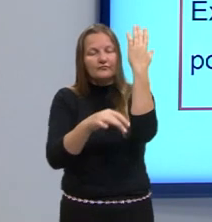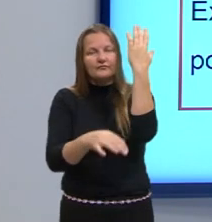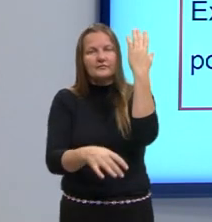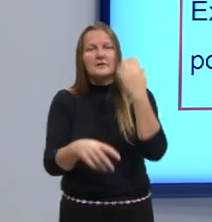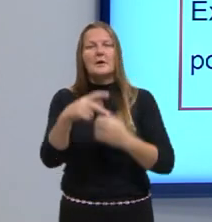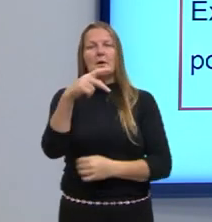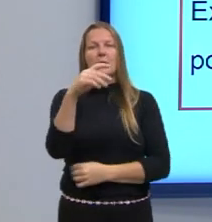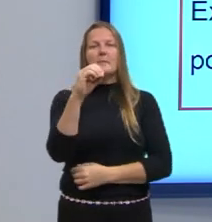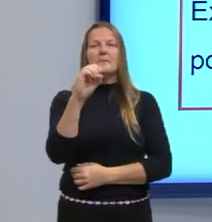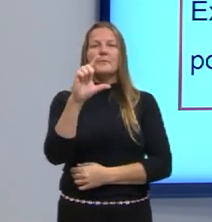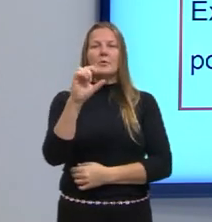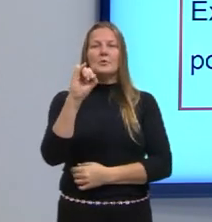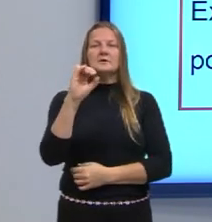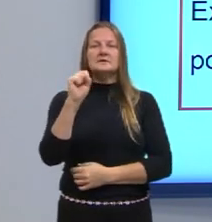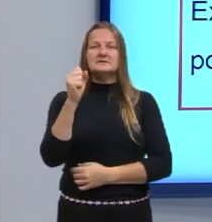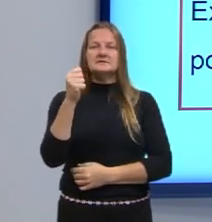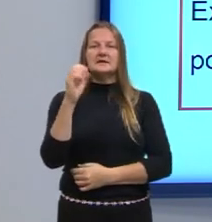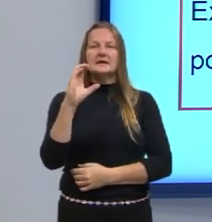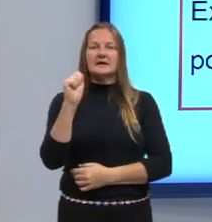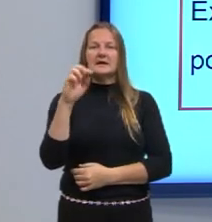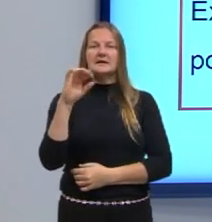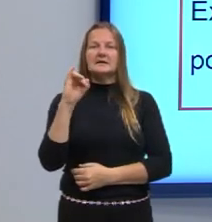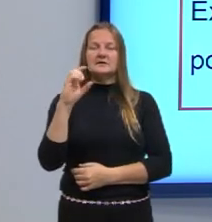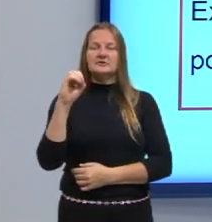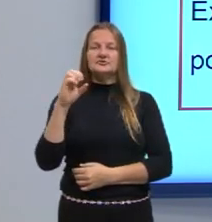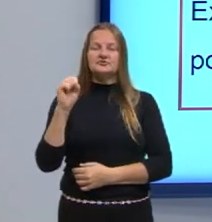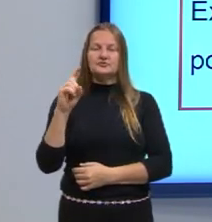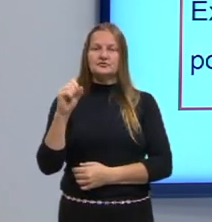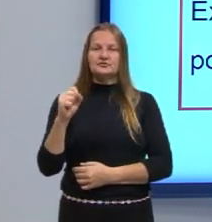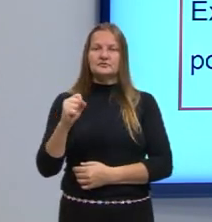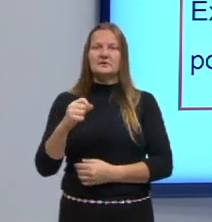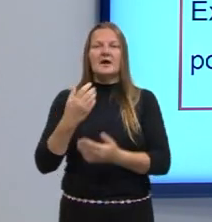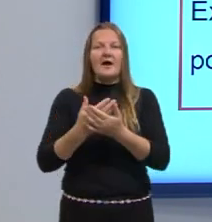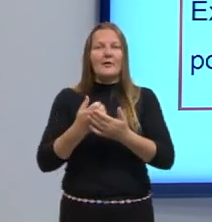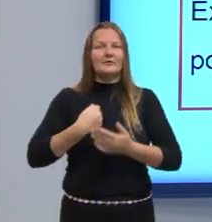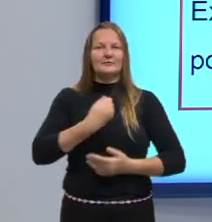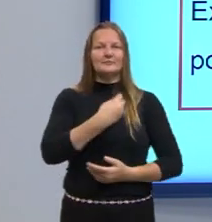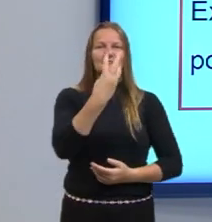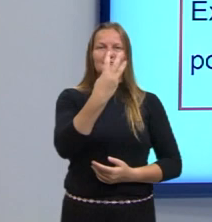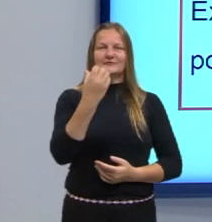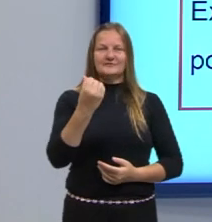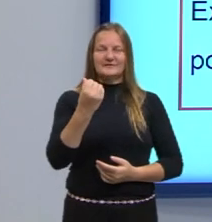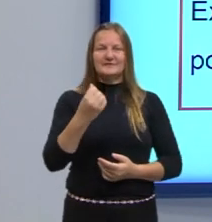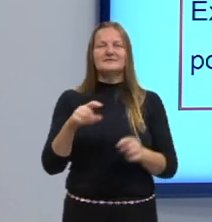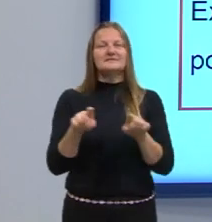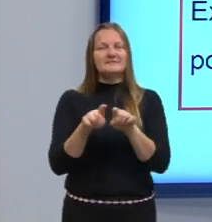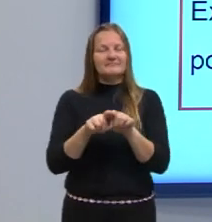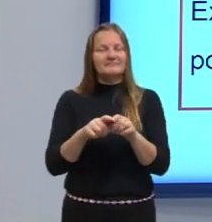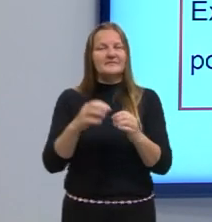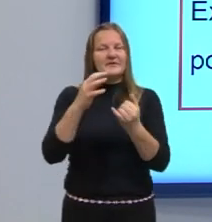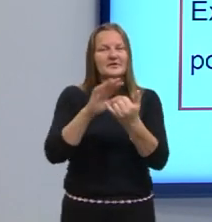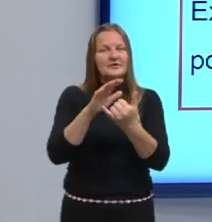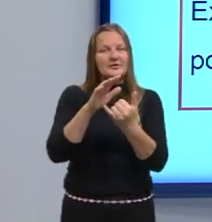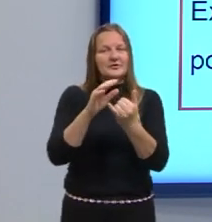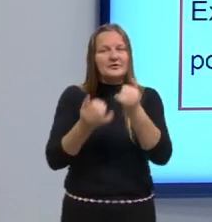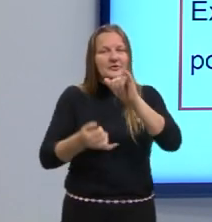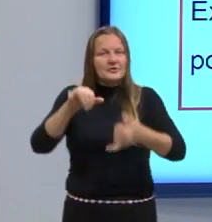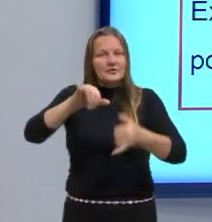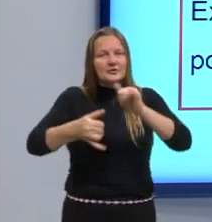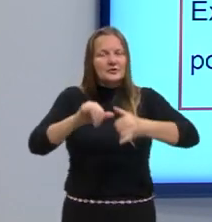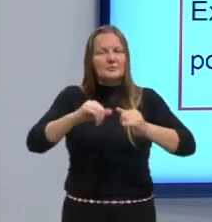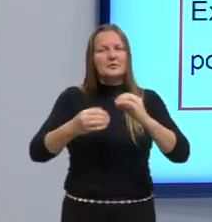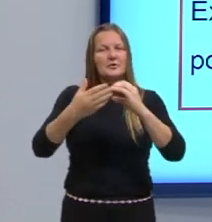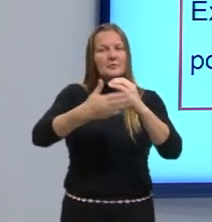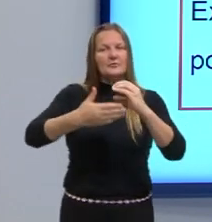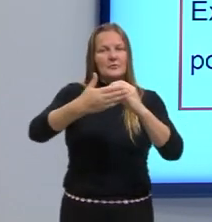trabalhamos na aula 36 de química né de química orgânica ele aula 12 que são os carboidratos né